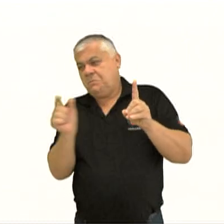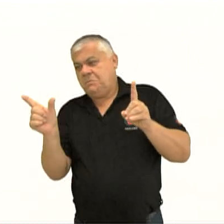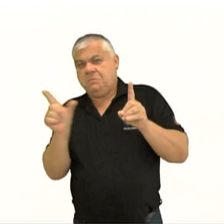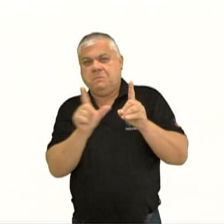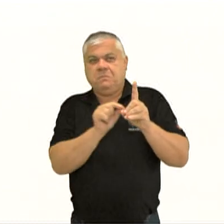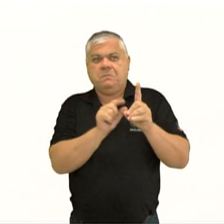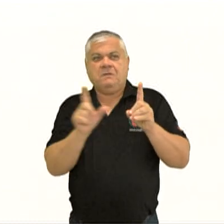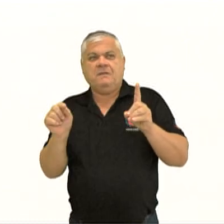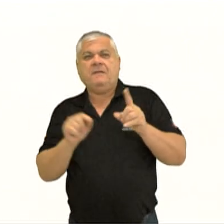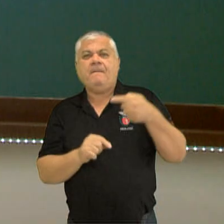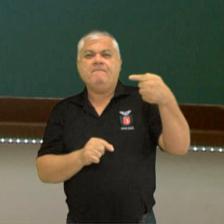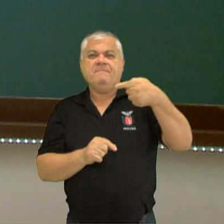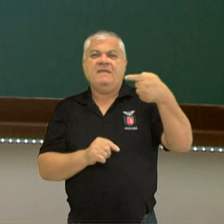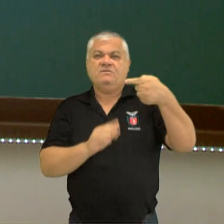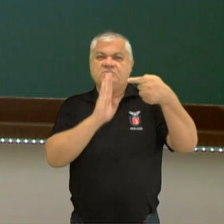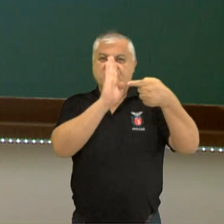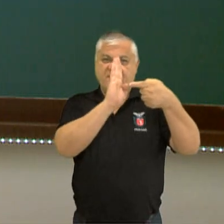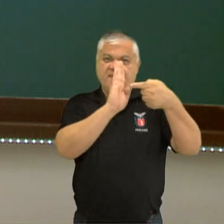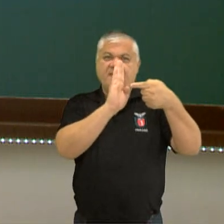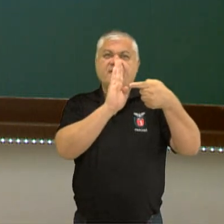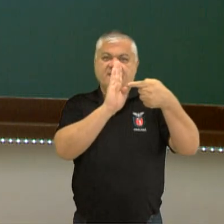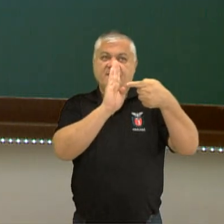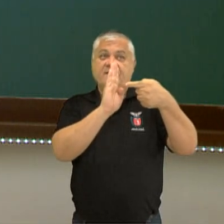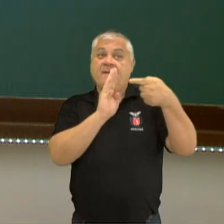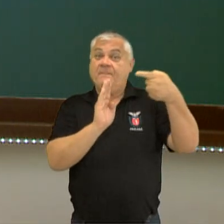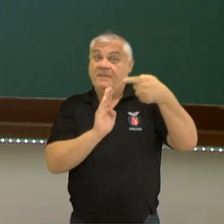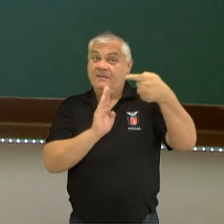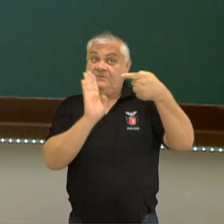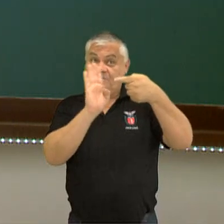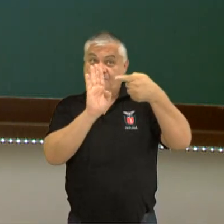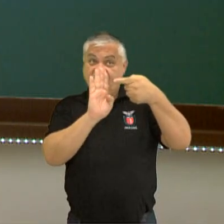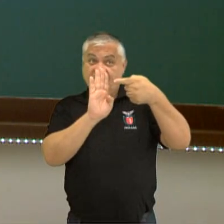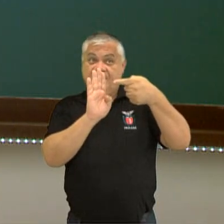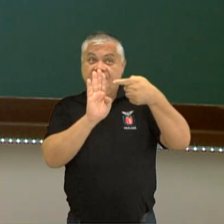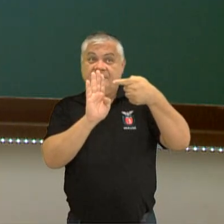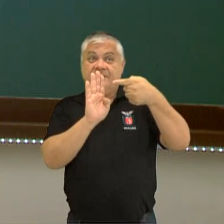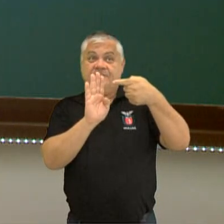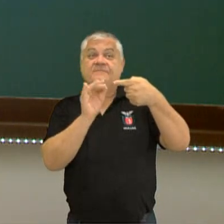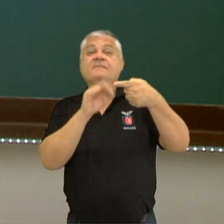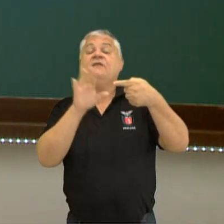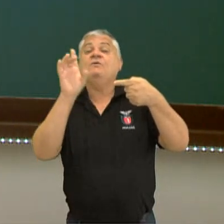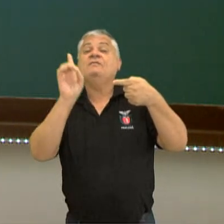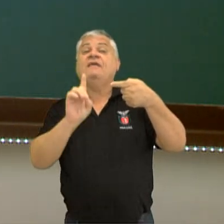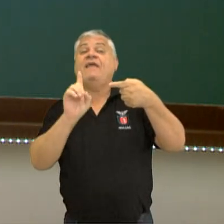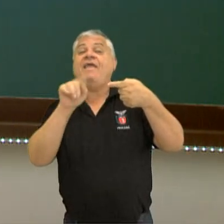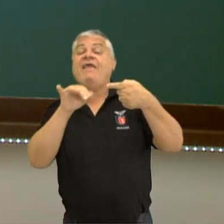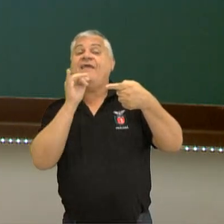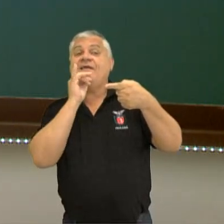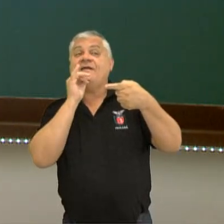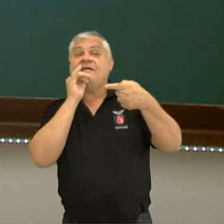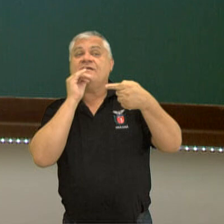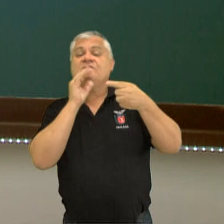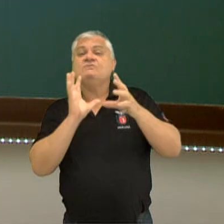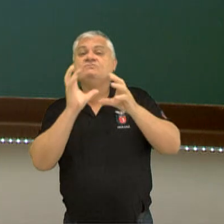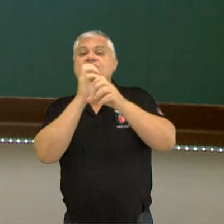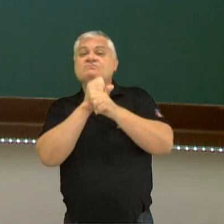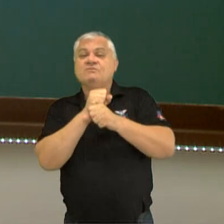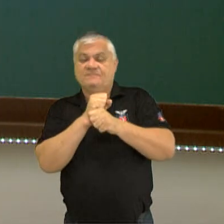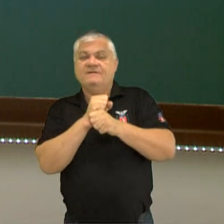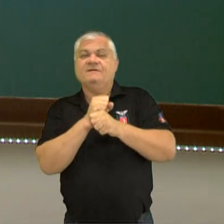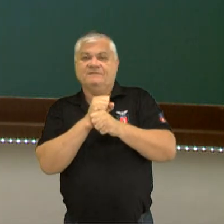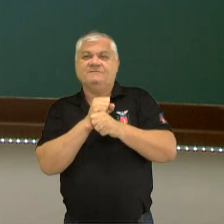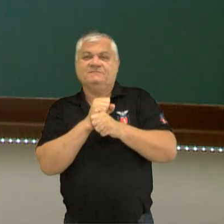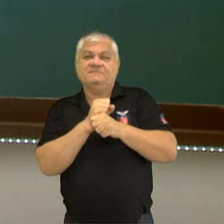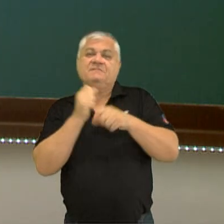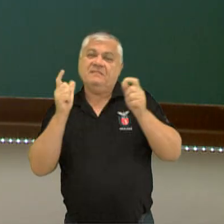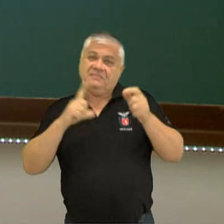sobre o C. O menos B é o que está na frente do cosseno, tá? E o D é aquele que está somando ao ângulo, caso